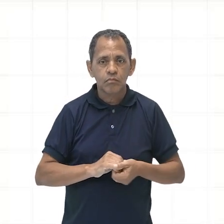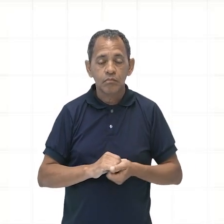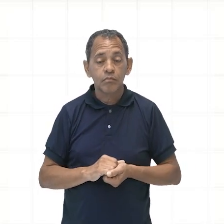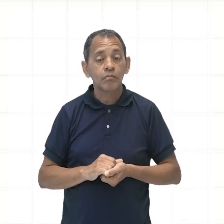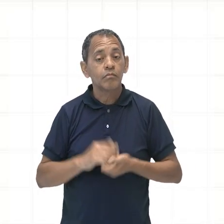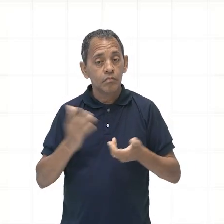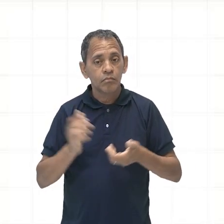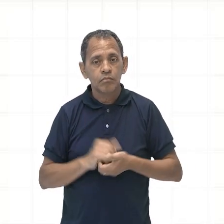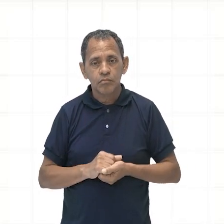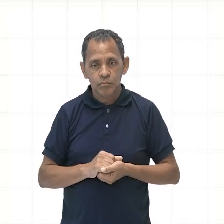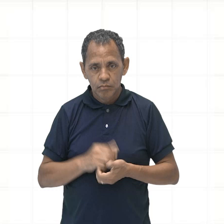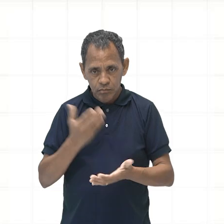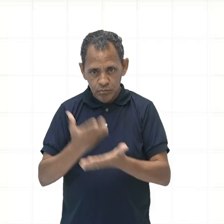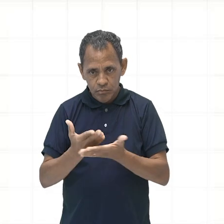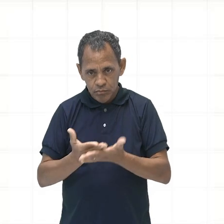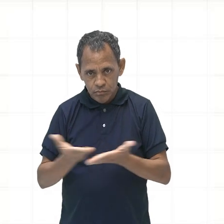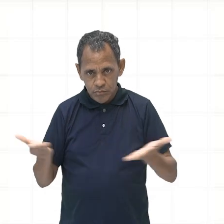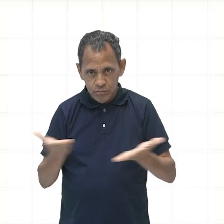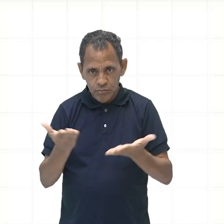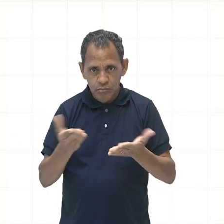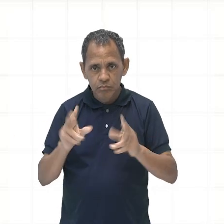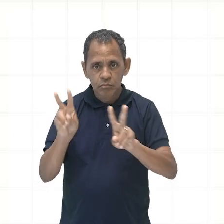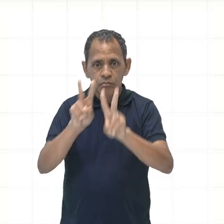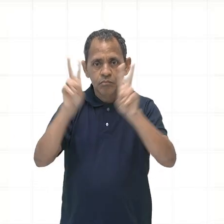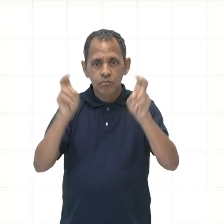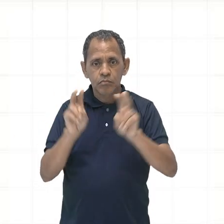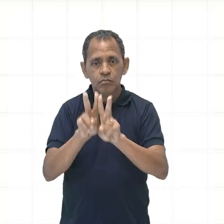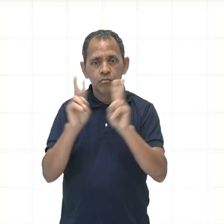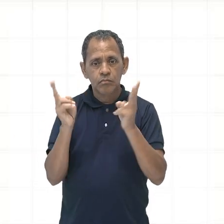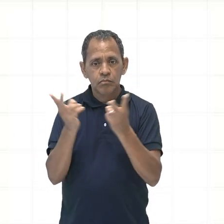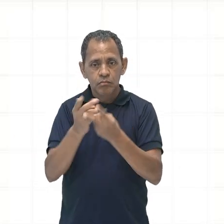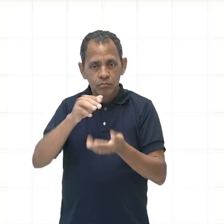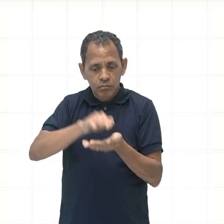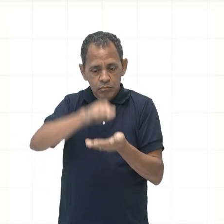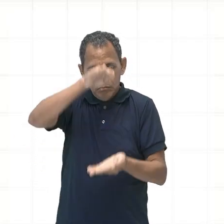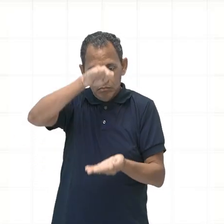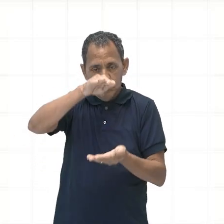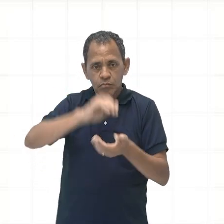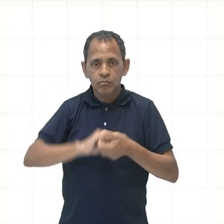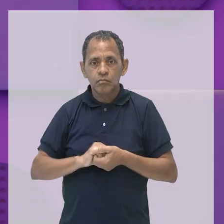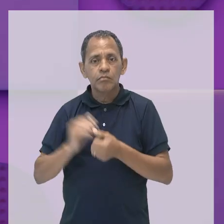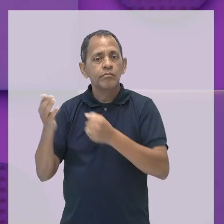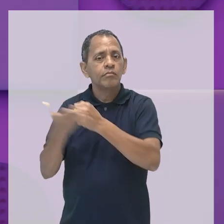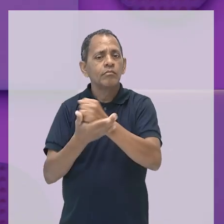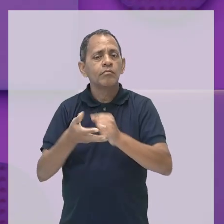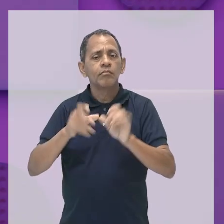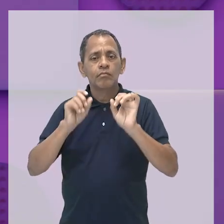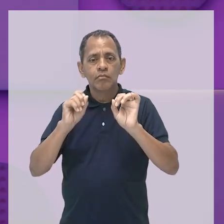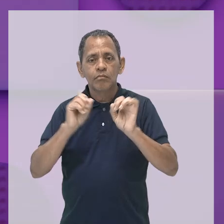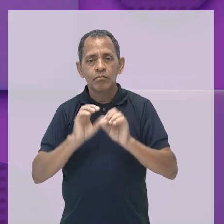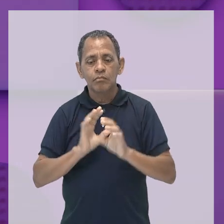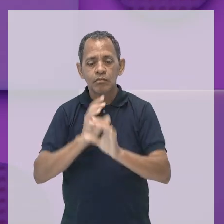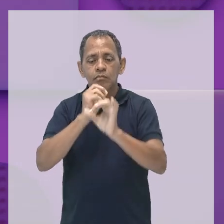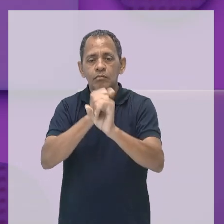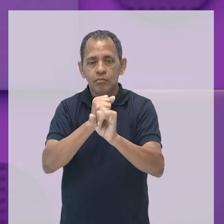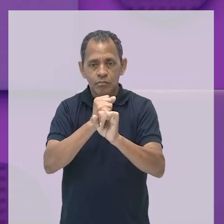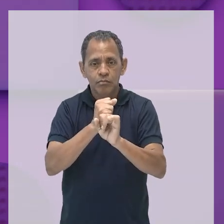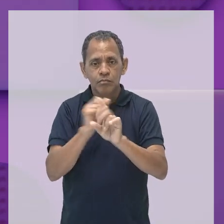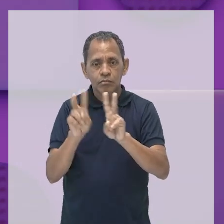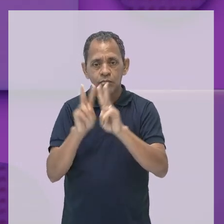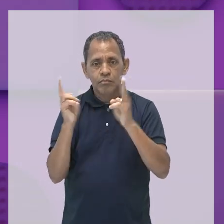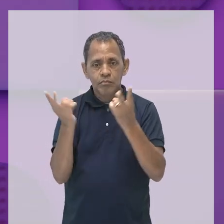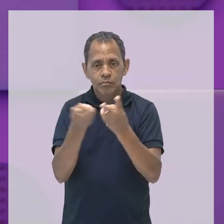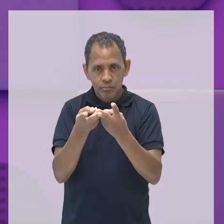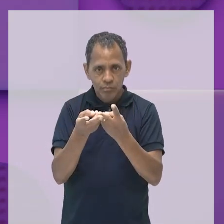Muito bem, né? Então, essa foi a nossa aula sobre volume de prismas. Basicamente, aí, o cálculo do volume, onde os prismas